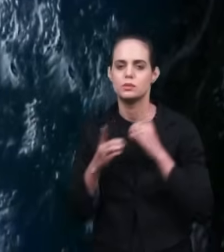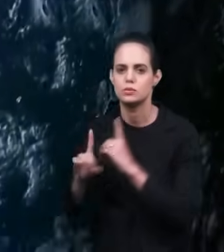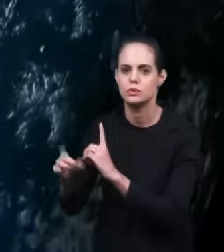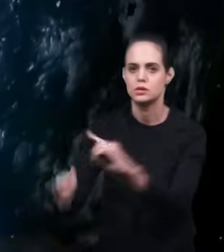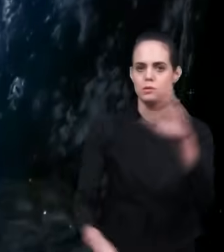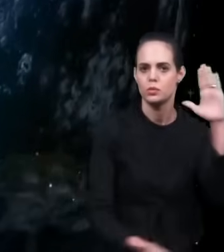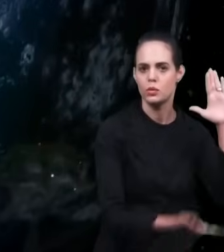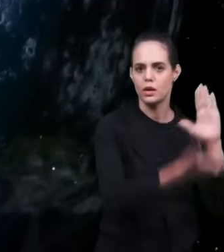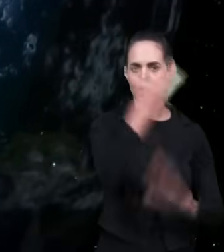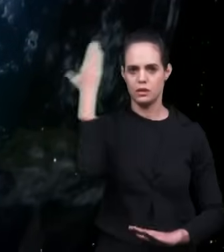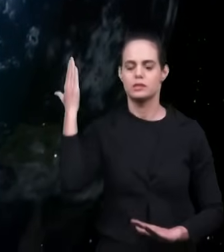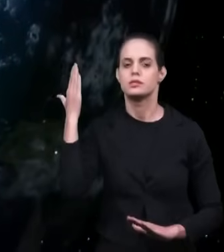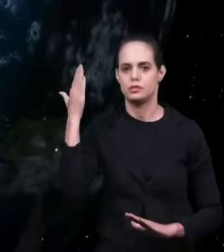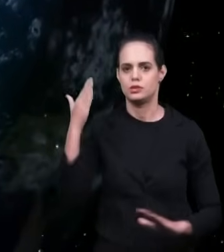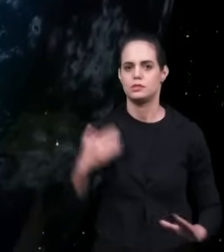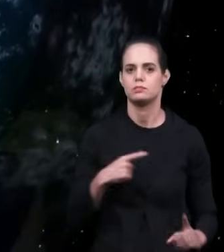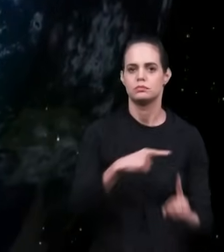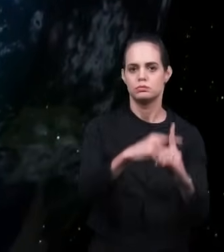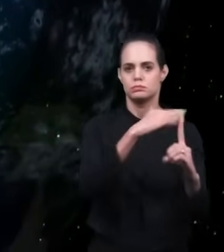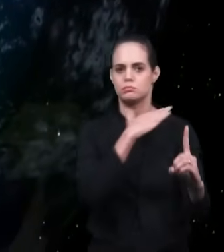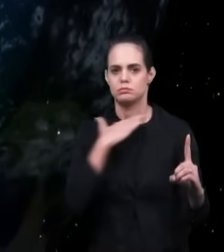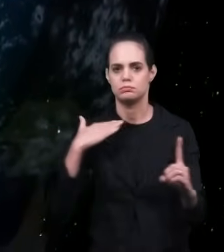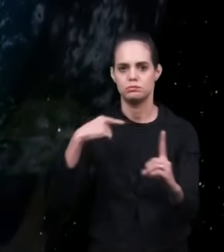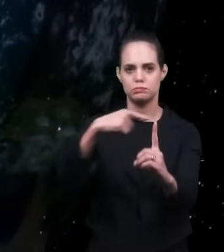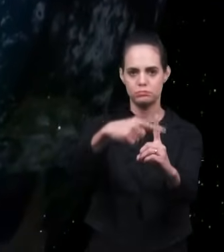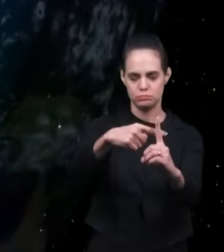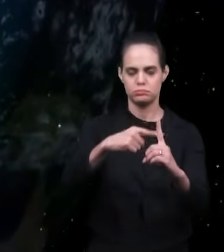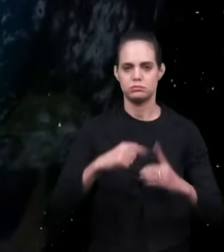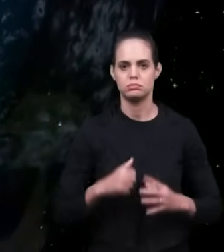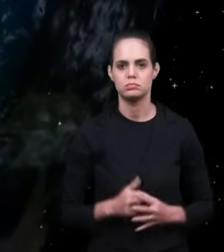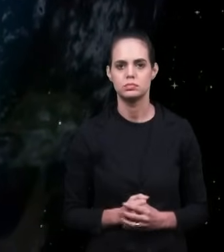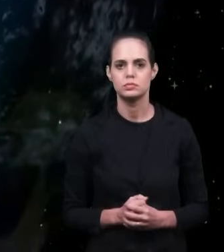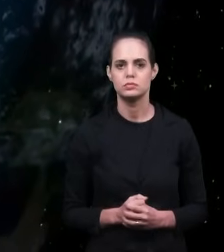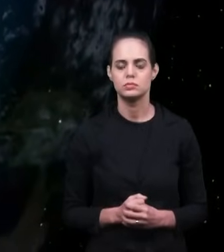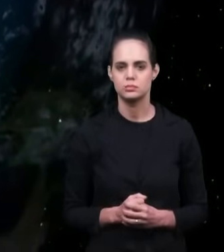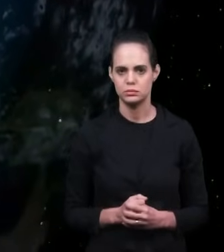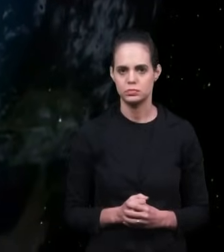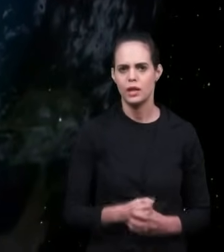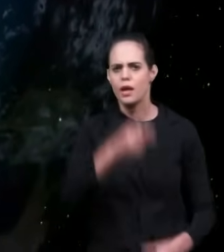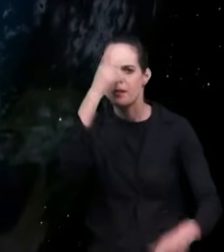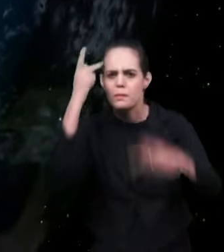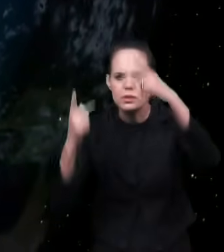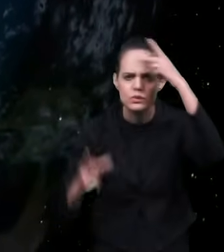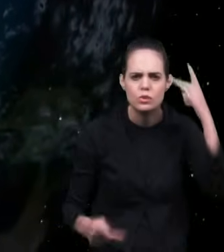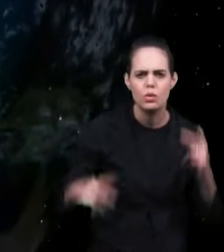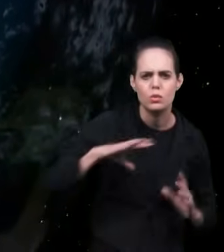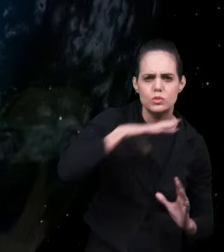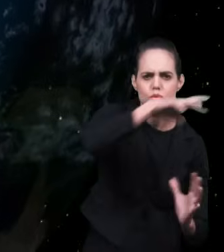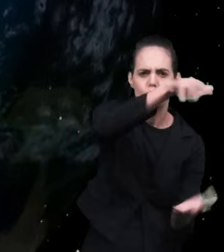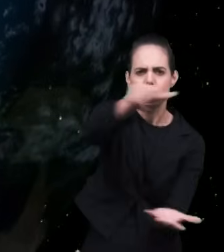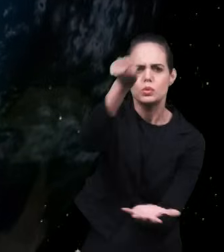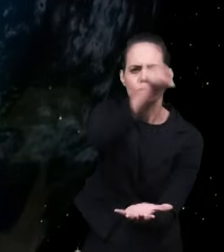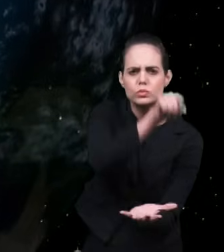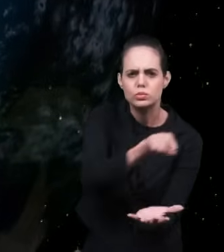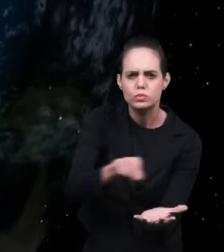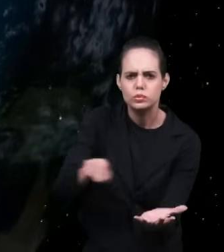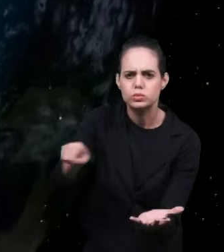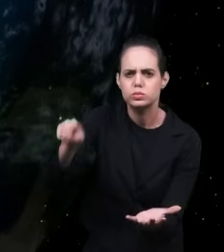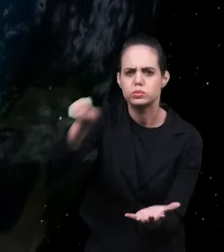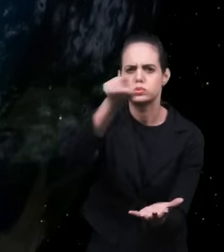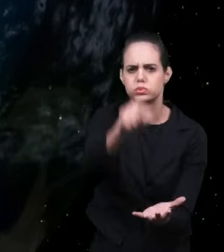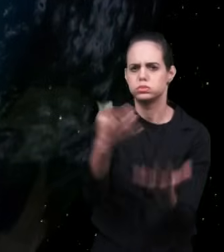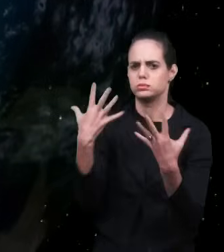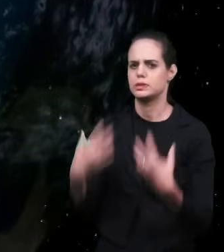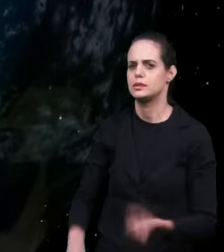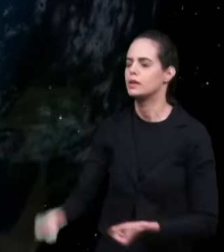Senhor Jesus na véspera de sua morte na cruz do Calvário. Pessoas de todas as partes do mundo têm sido